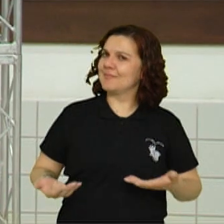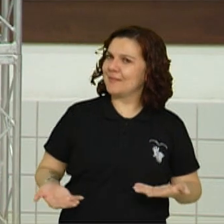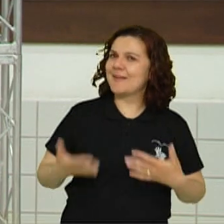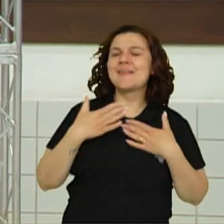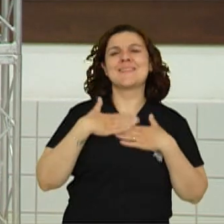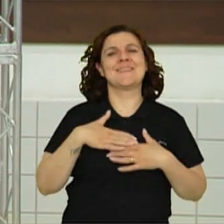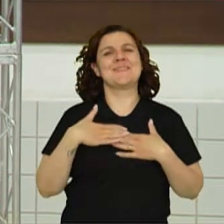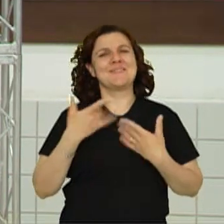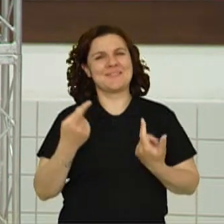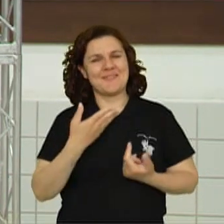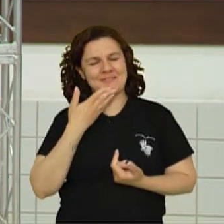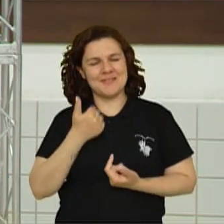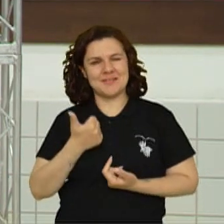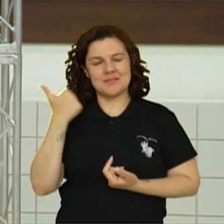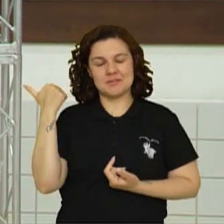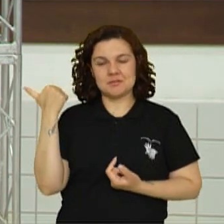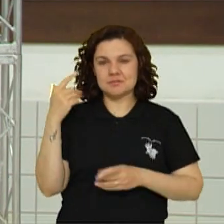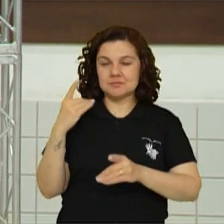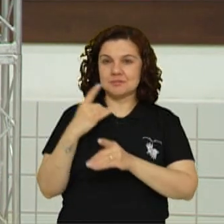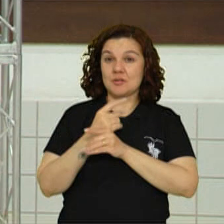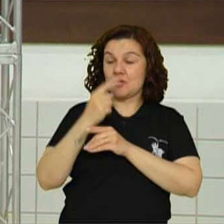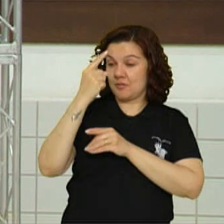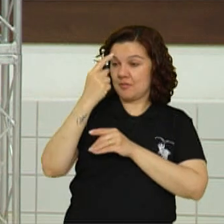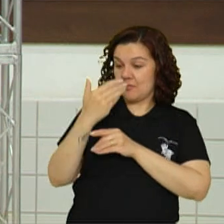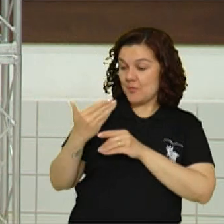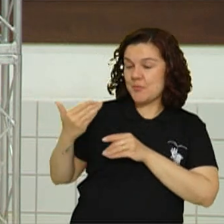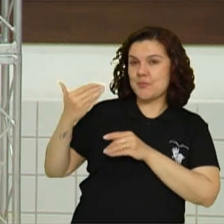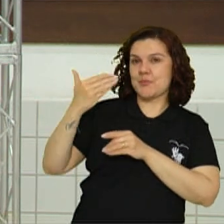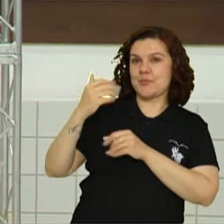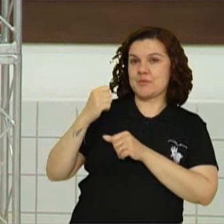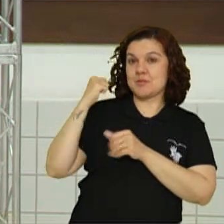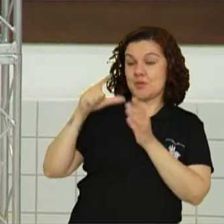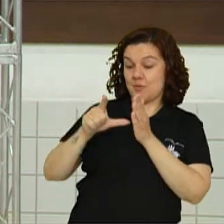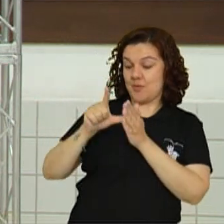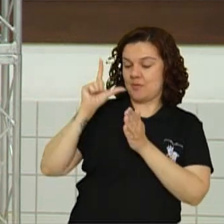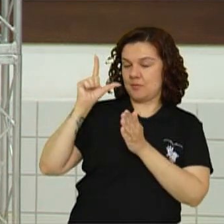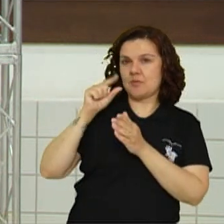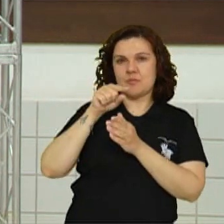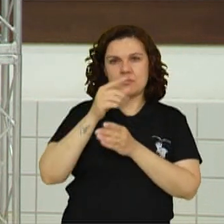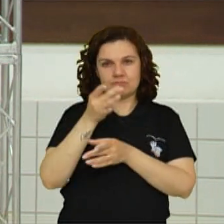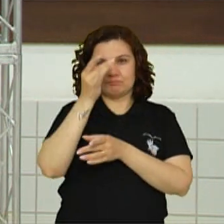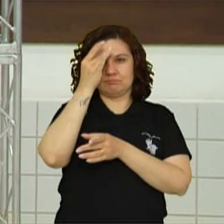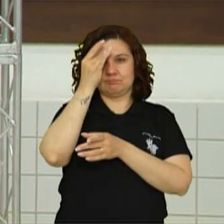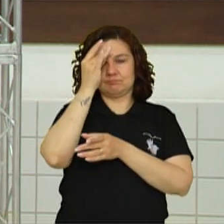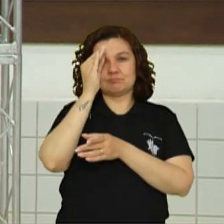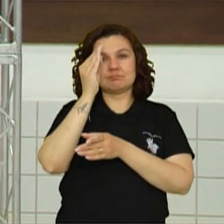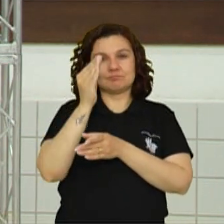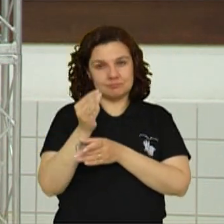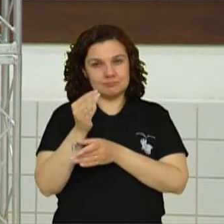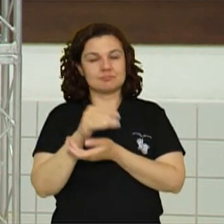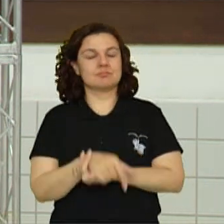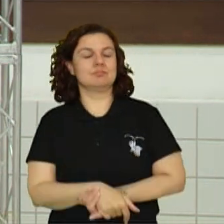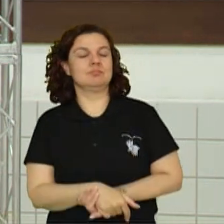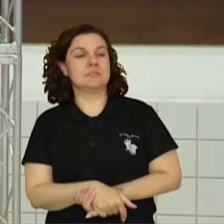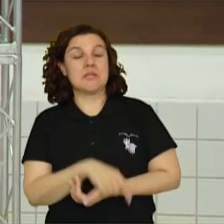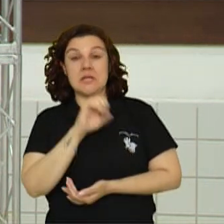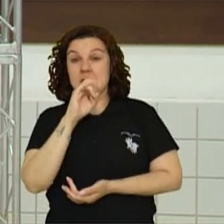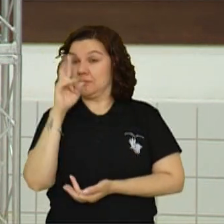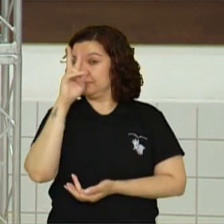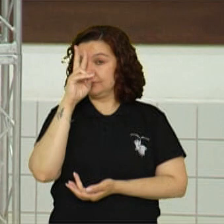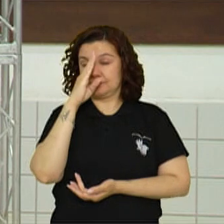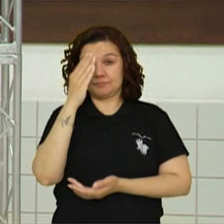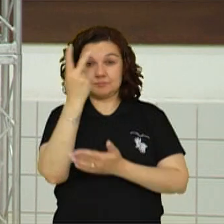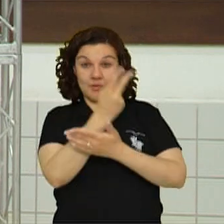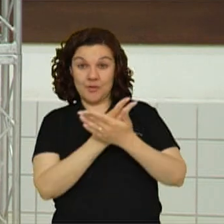Tranquilo, né, pessoal? Vendo a imagem que eu mostrei para vocês anteriormente, você fixou bem. Se você não lembra do desenho